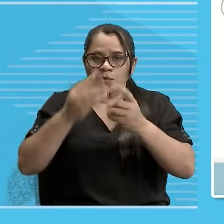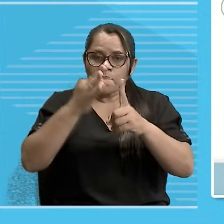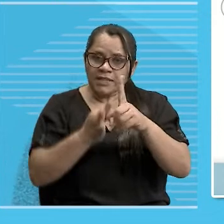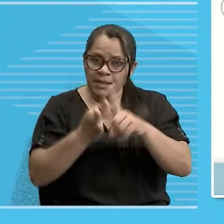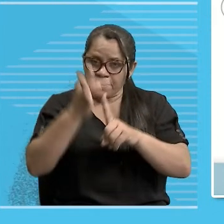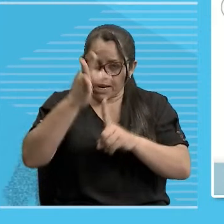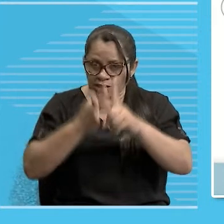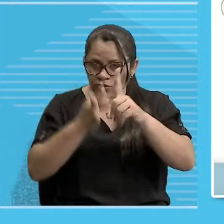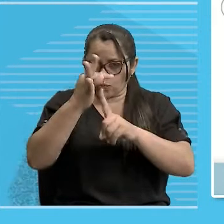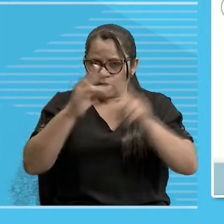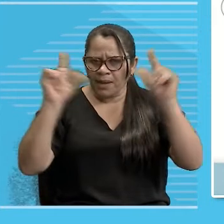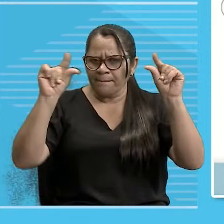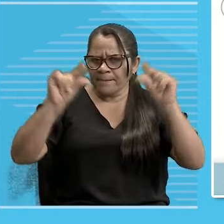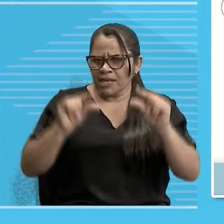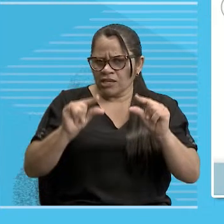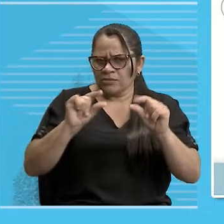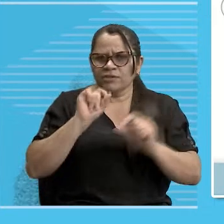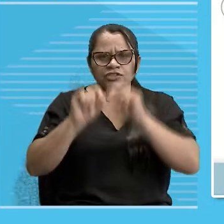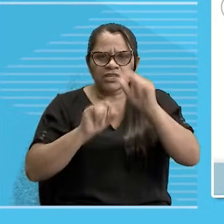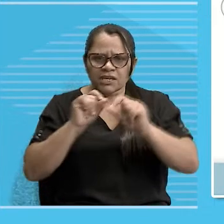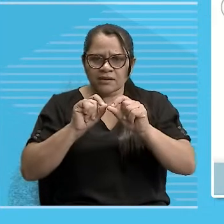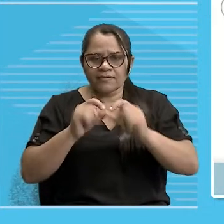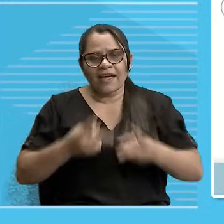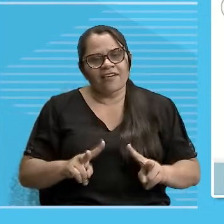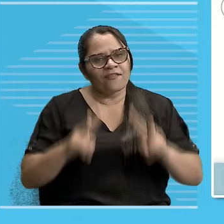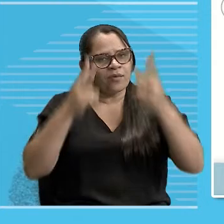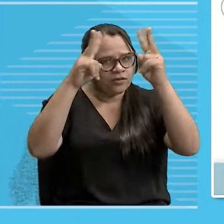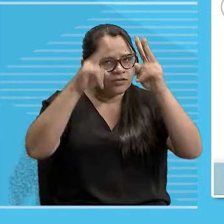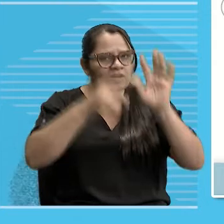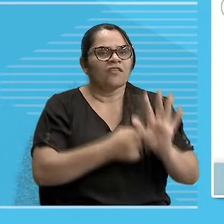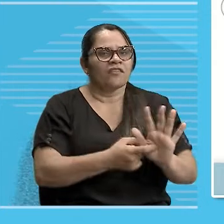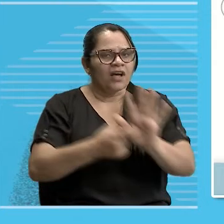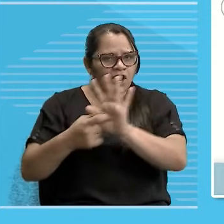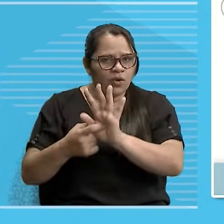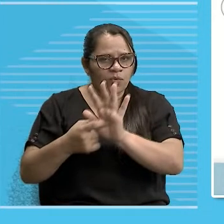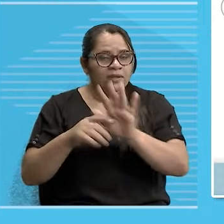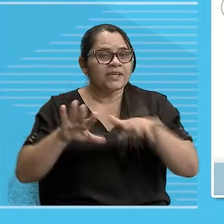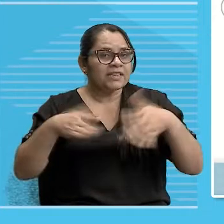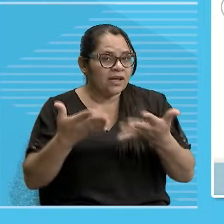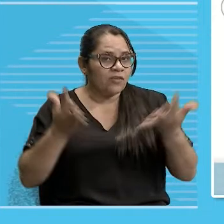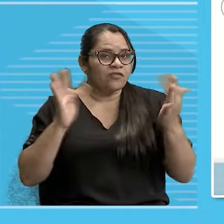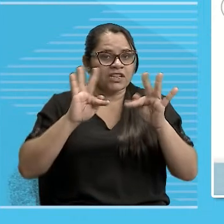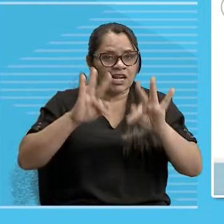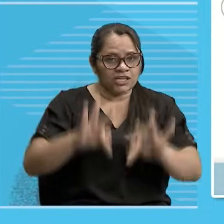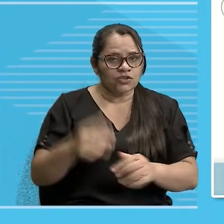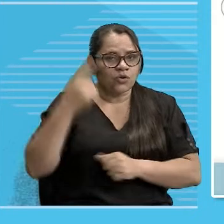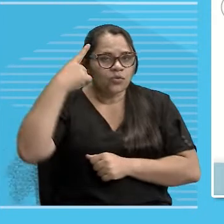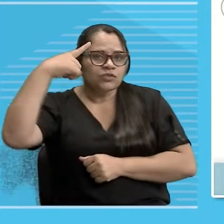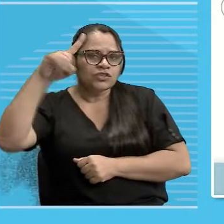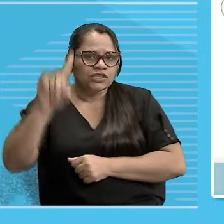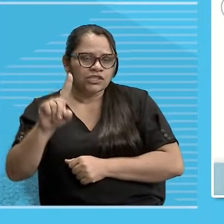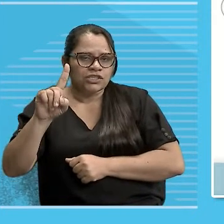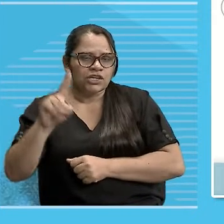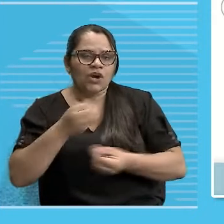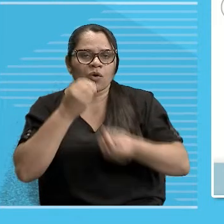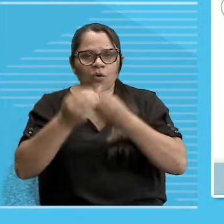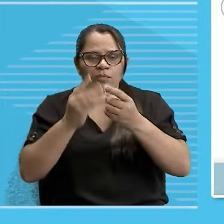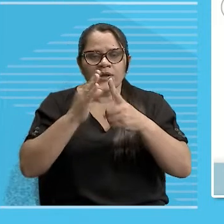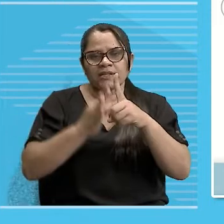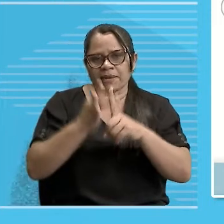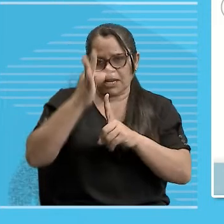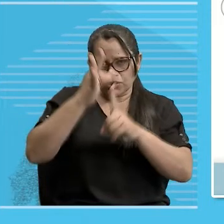mínima de... Aí ele dá o valor. E finalizou o dia com uma temperatura máxima